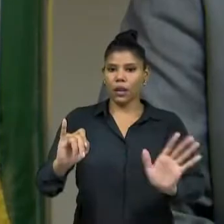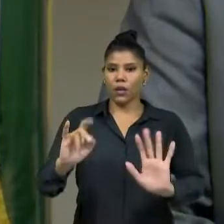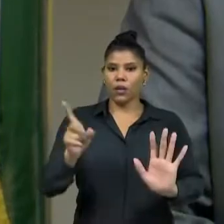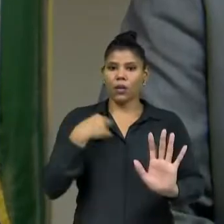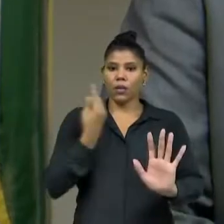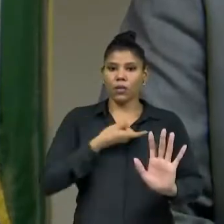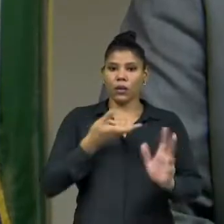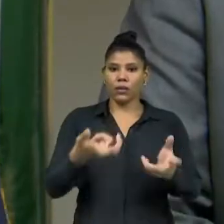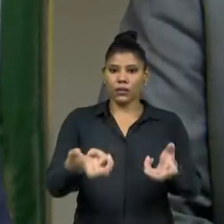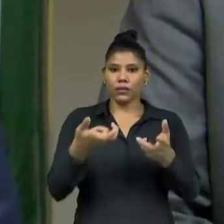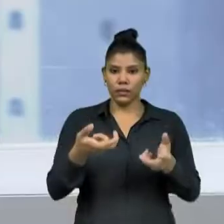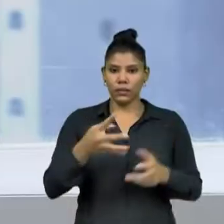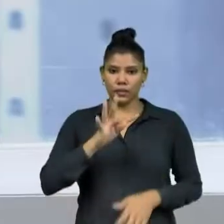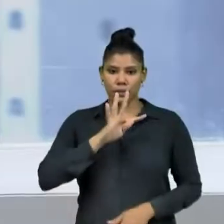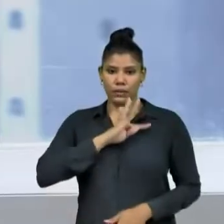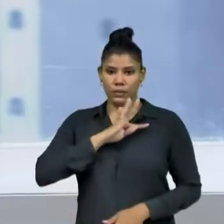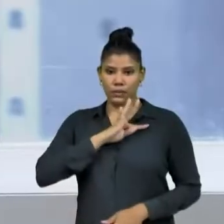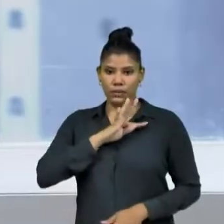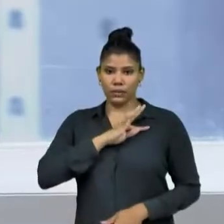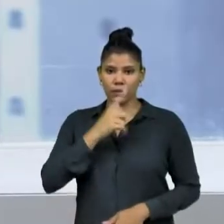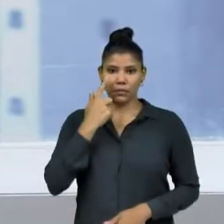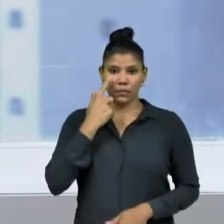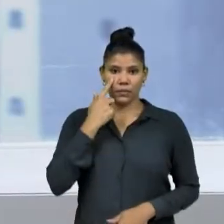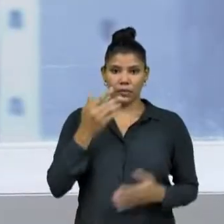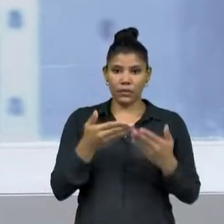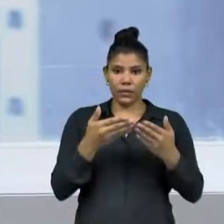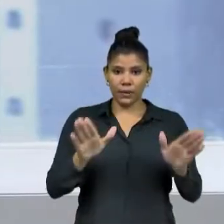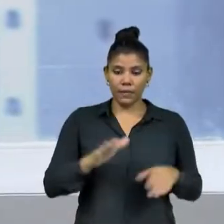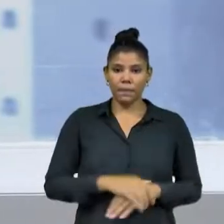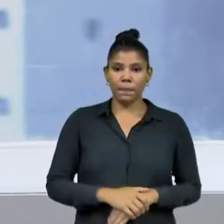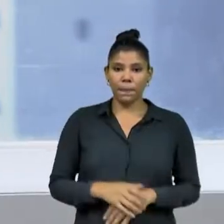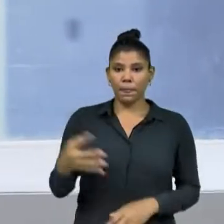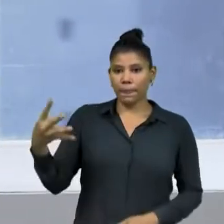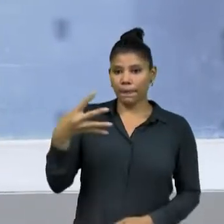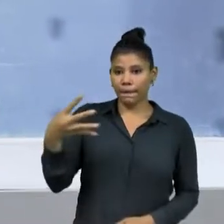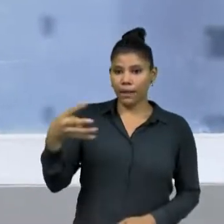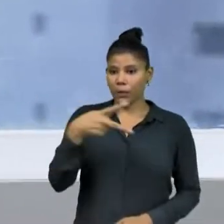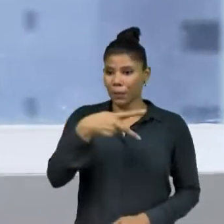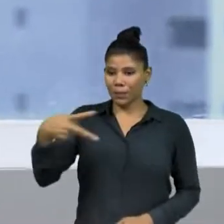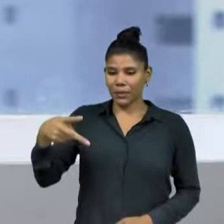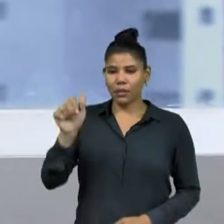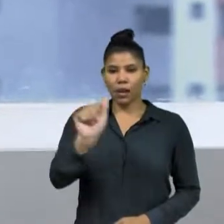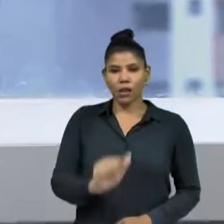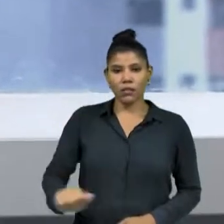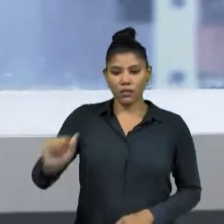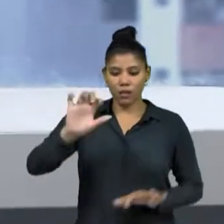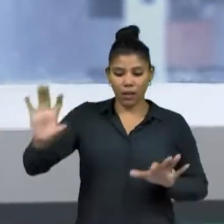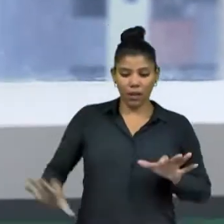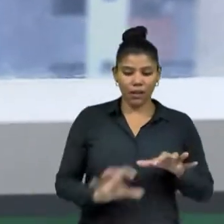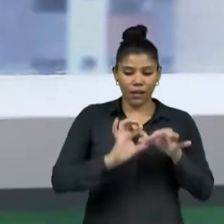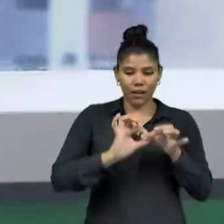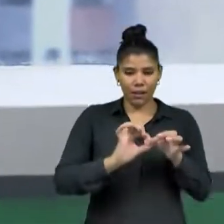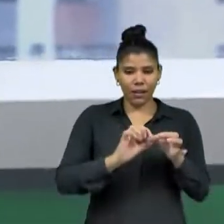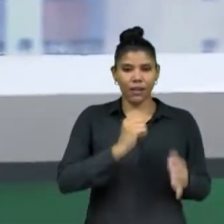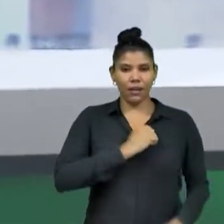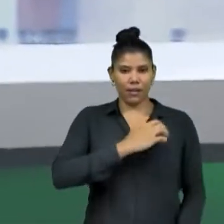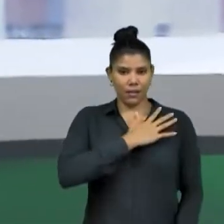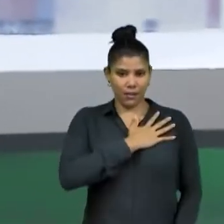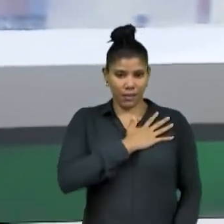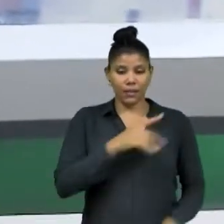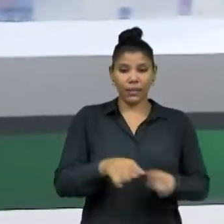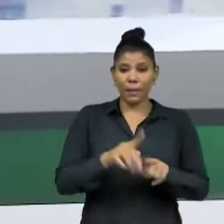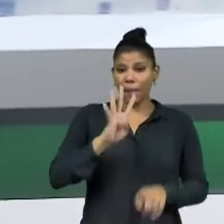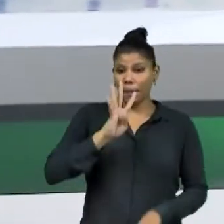CPI, que até então nós não temos. 4 presidentes de associações ligadas à Polícia Militar e ao Corpo de